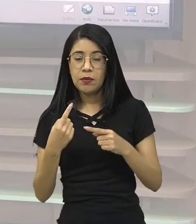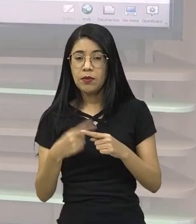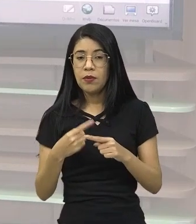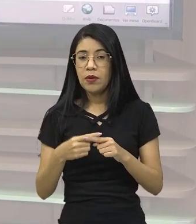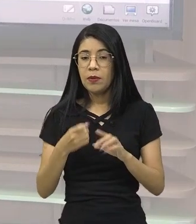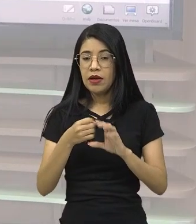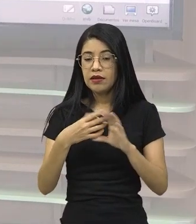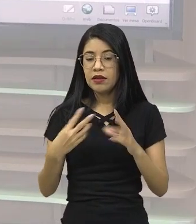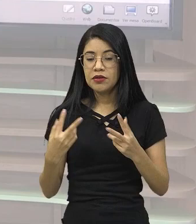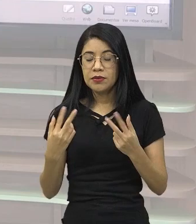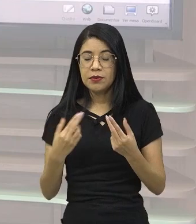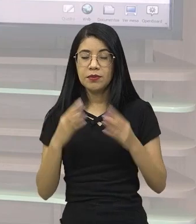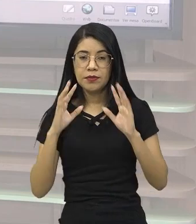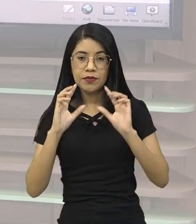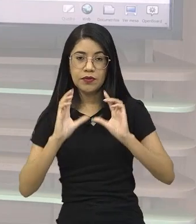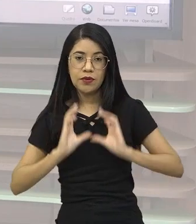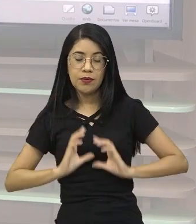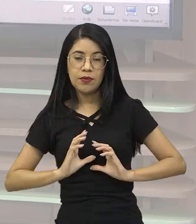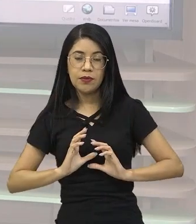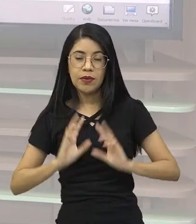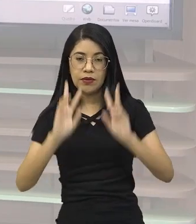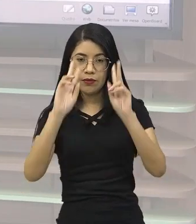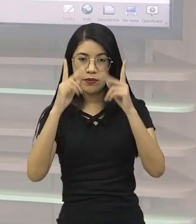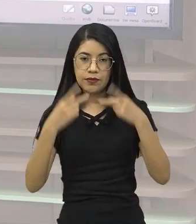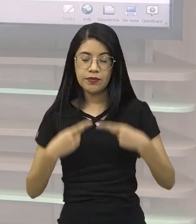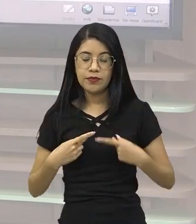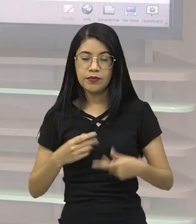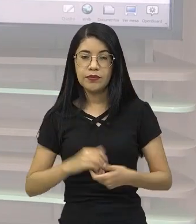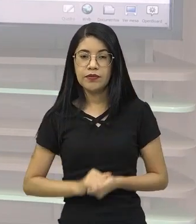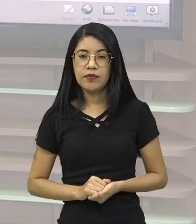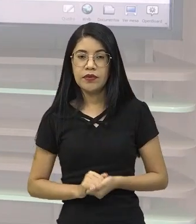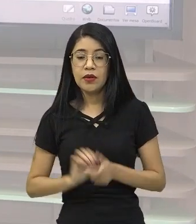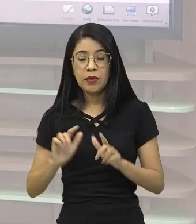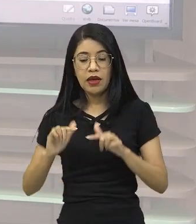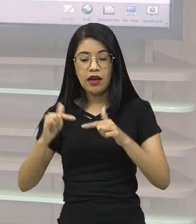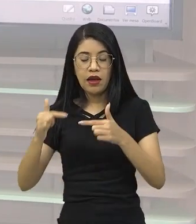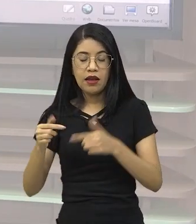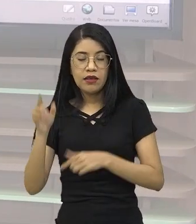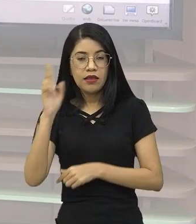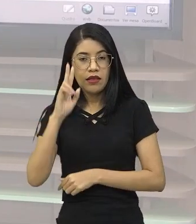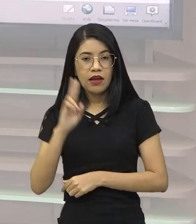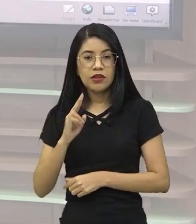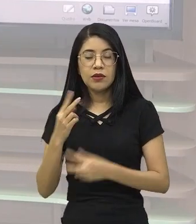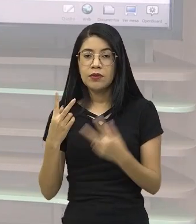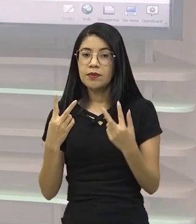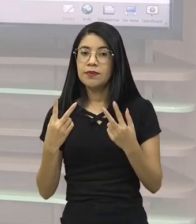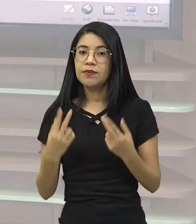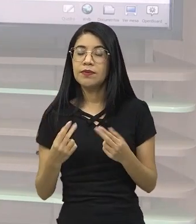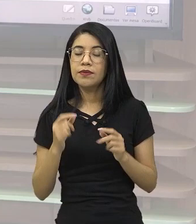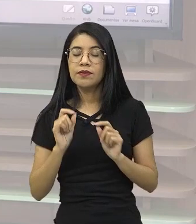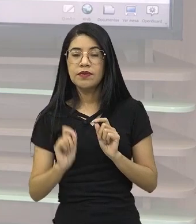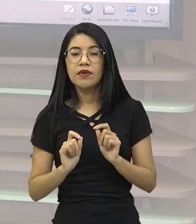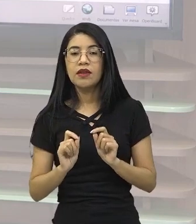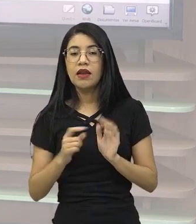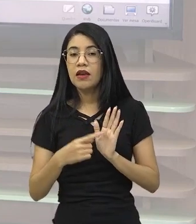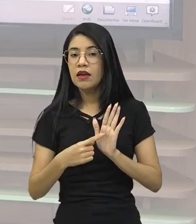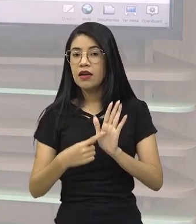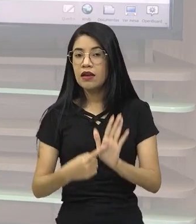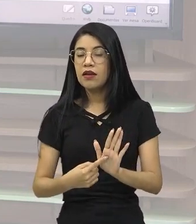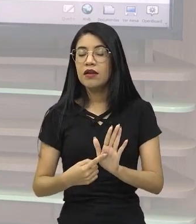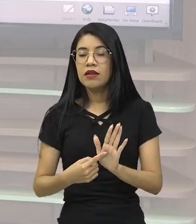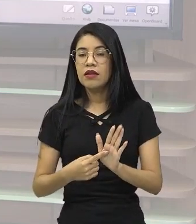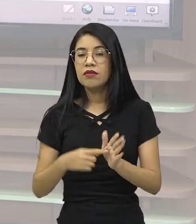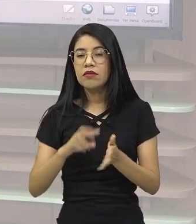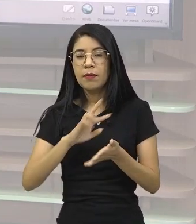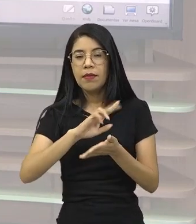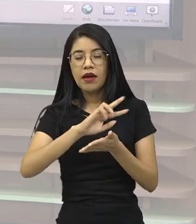comportamento humano. Então, quando eles agem na história, eles estão exatamente agindo, né, e expressando